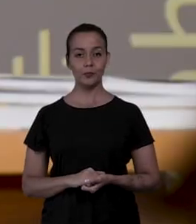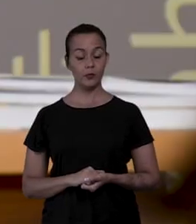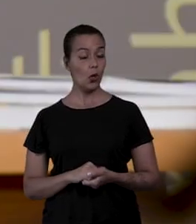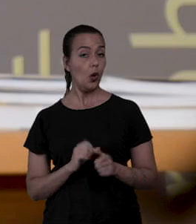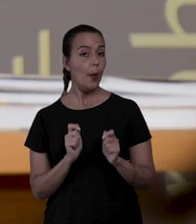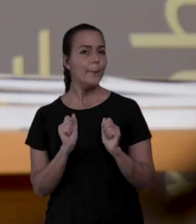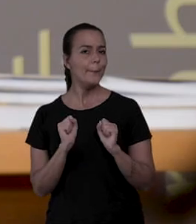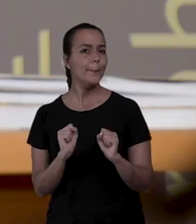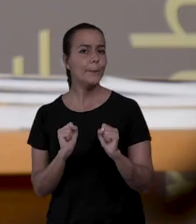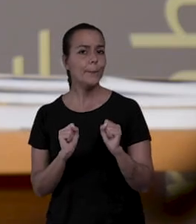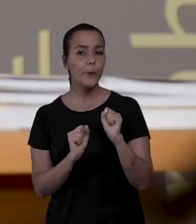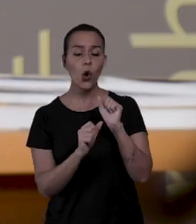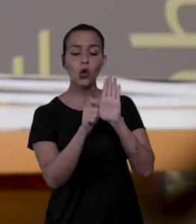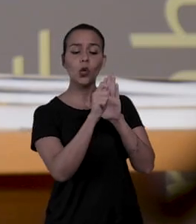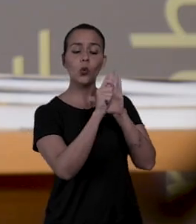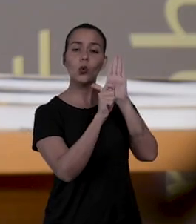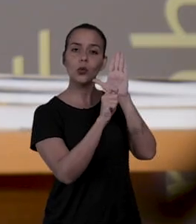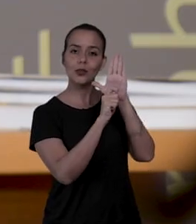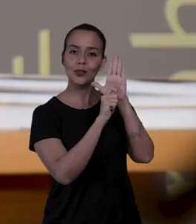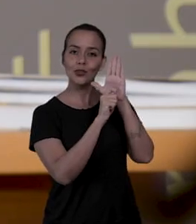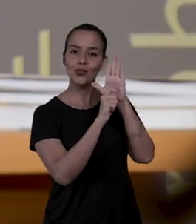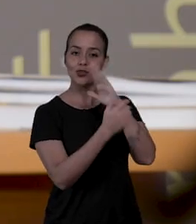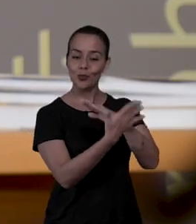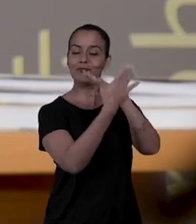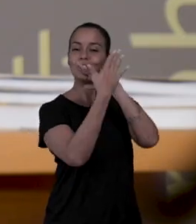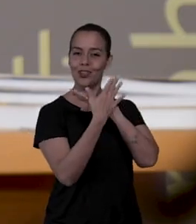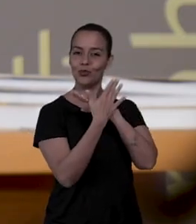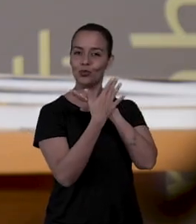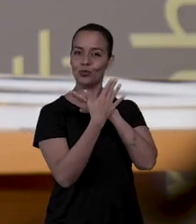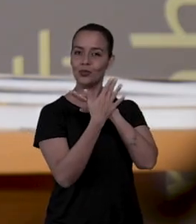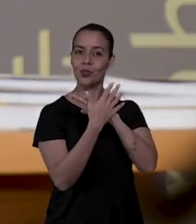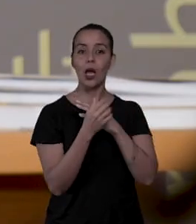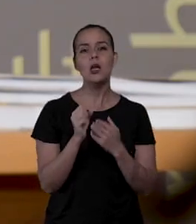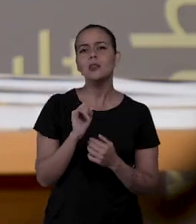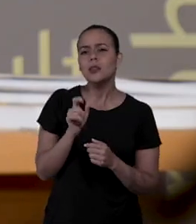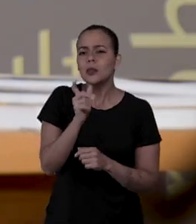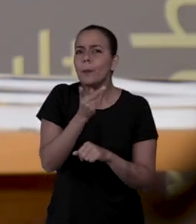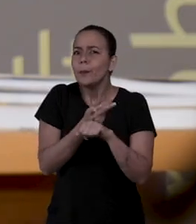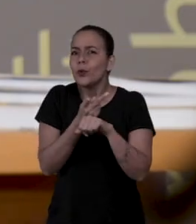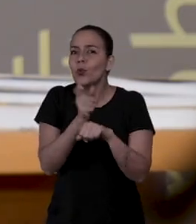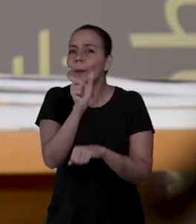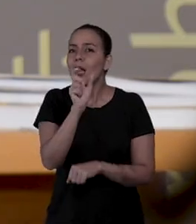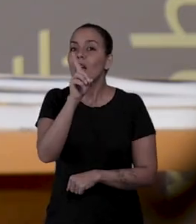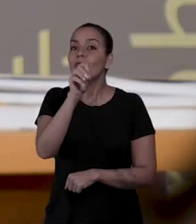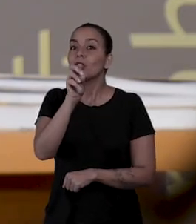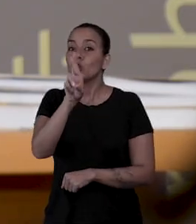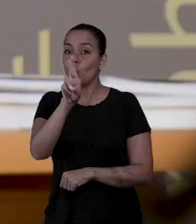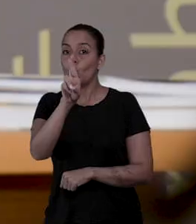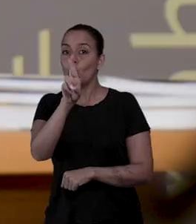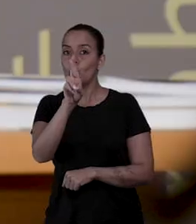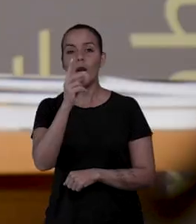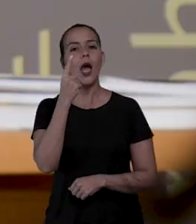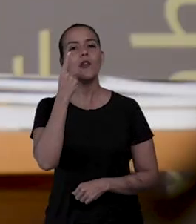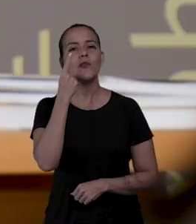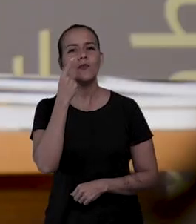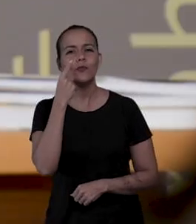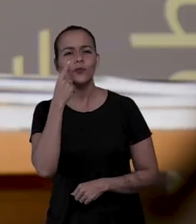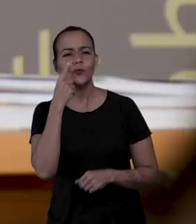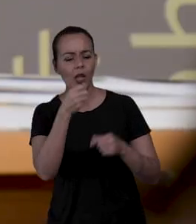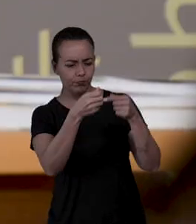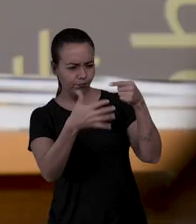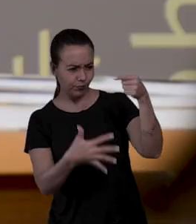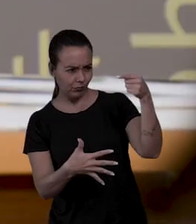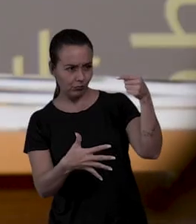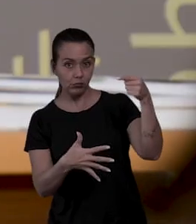ondulados. Sim usar o algoritmo ao nosso favor. Quer dizer, se quando a gente procurar dor, o algoritmo mostrar pra gente